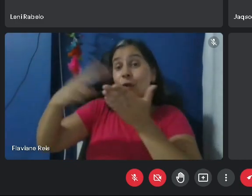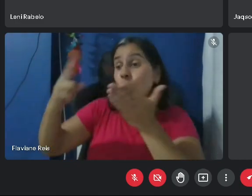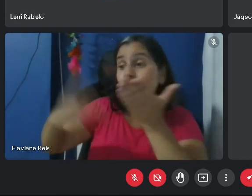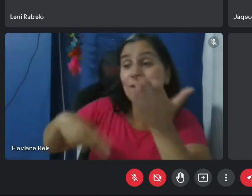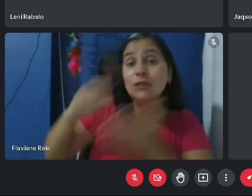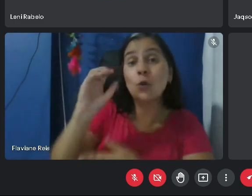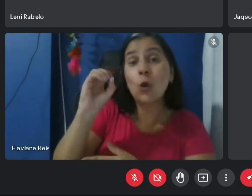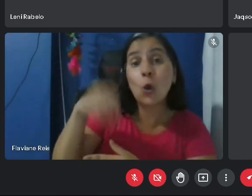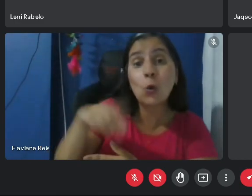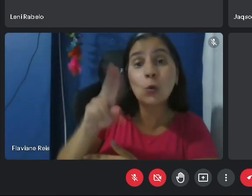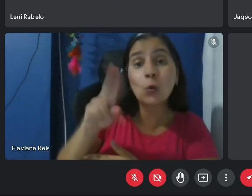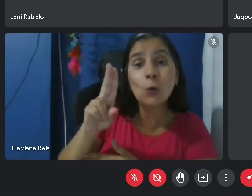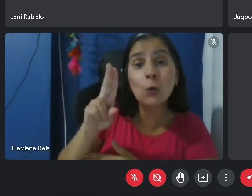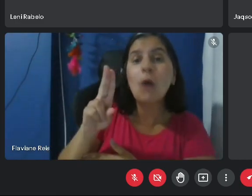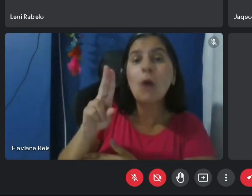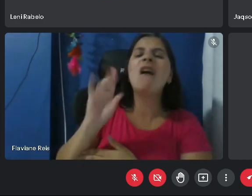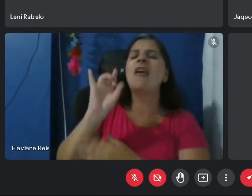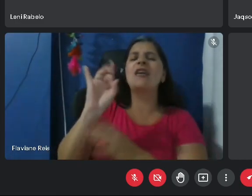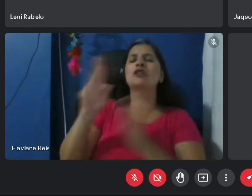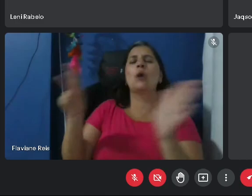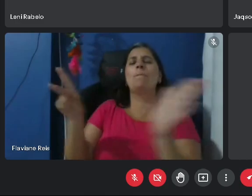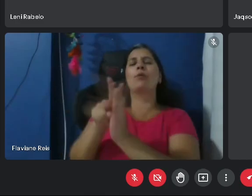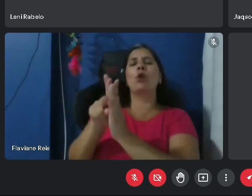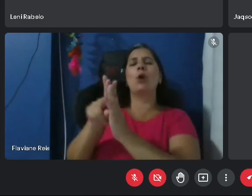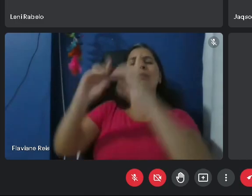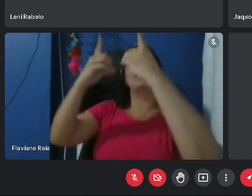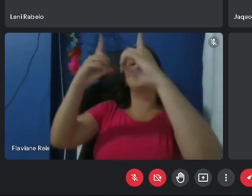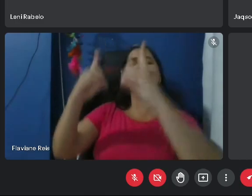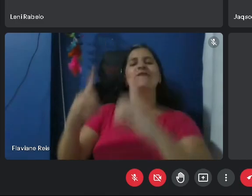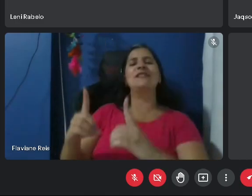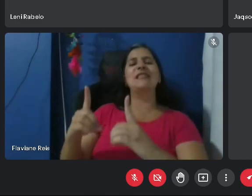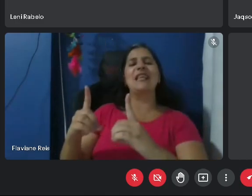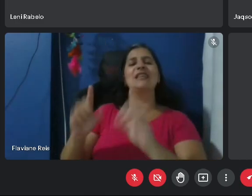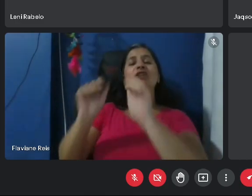E a sociedade, ela começou a pensar a lei a partir da ONU.